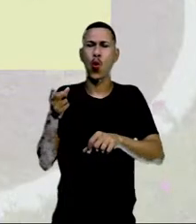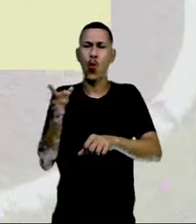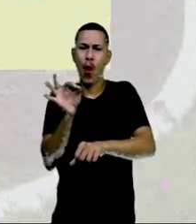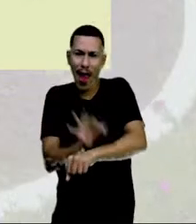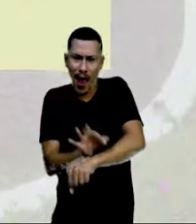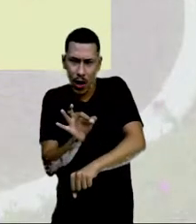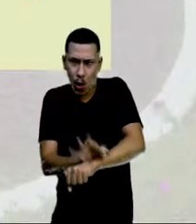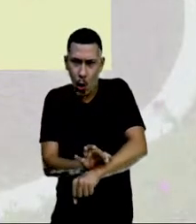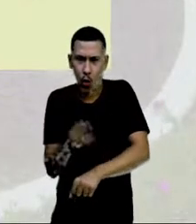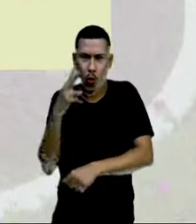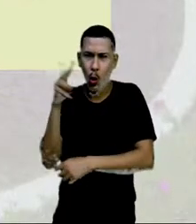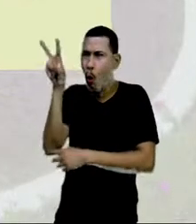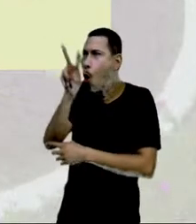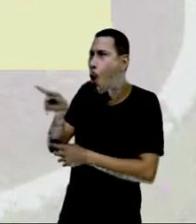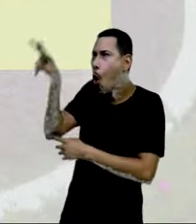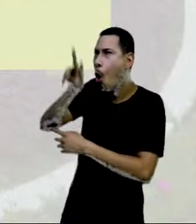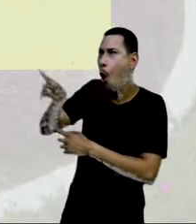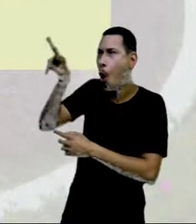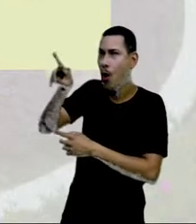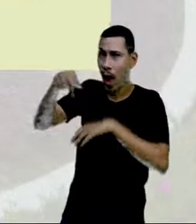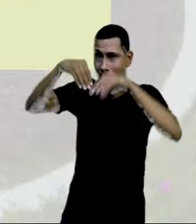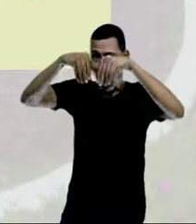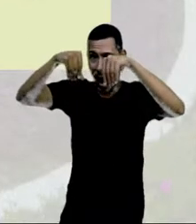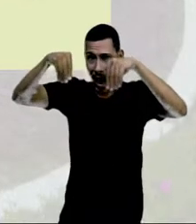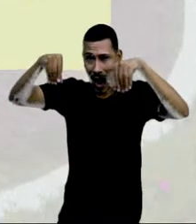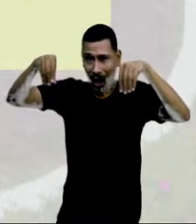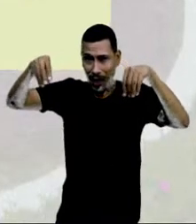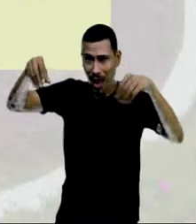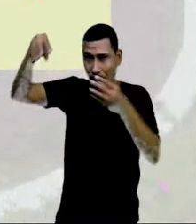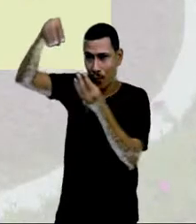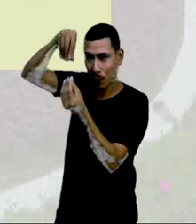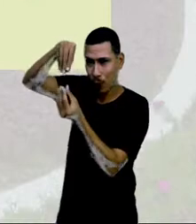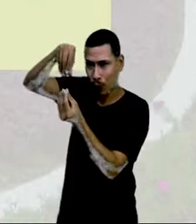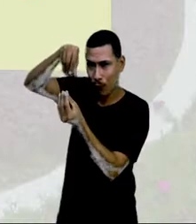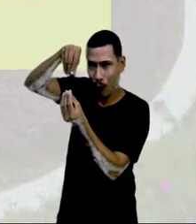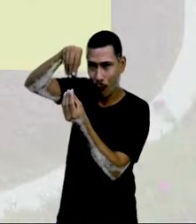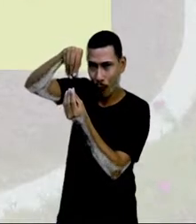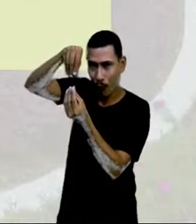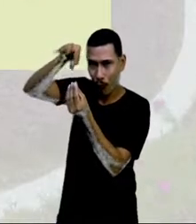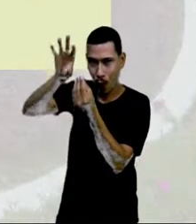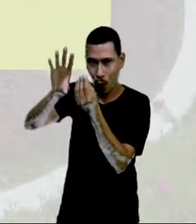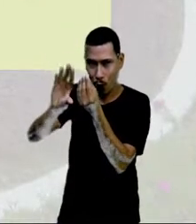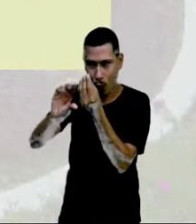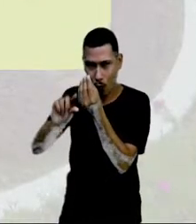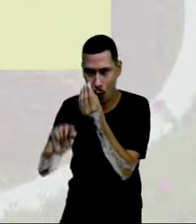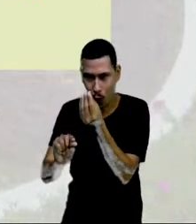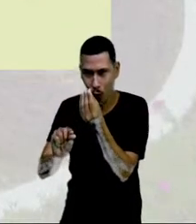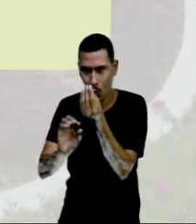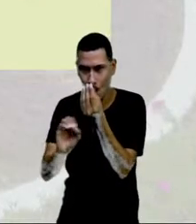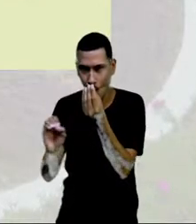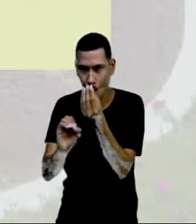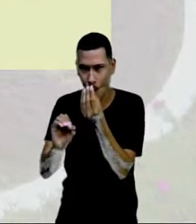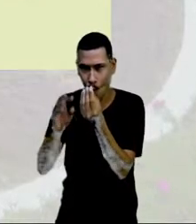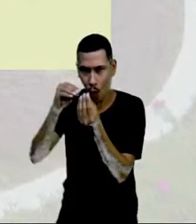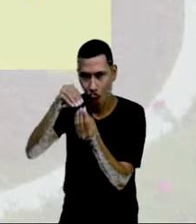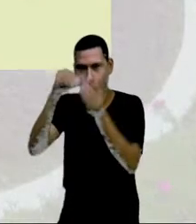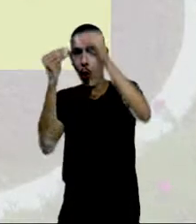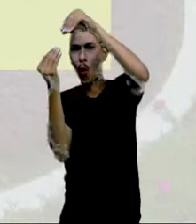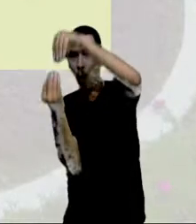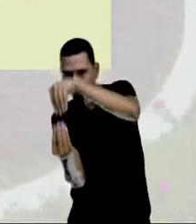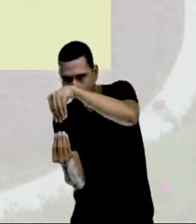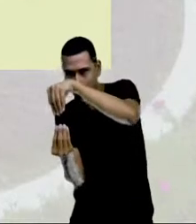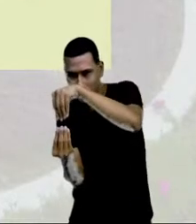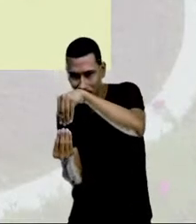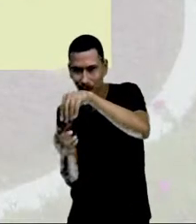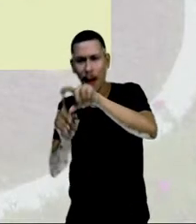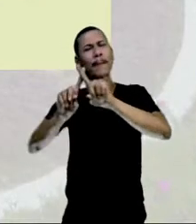a gente fazia a medição, só que aí contado um determinado tempo. Até que vieram os relógios. E até que a gente tem evolução